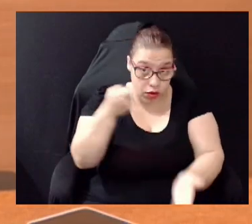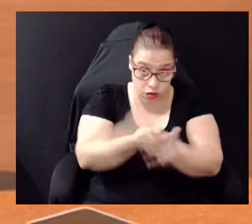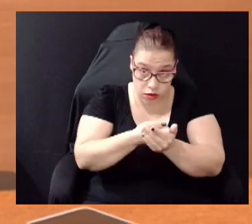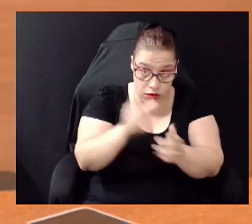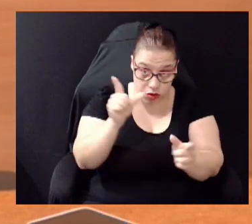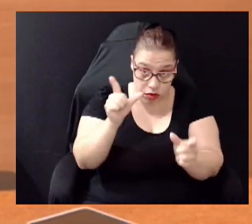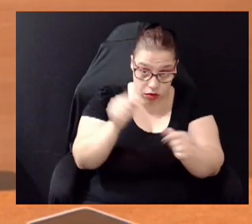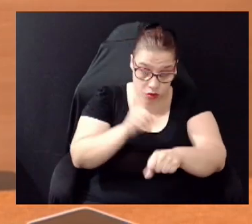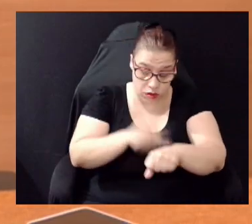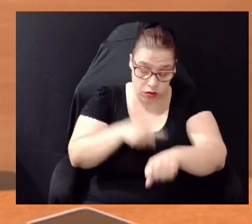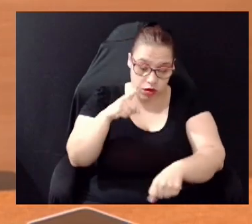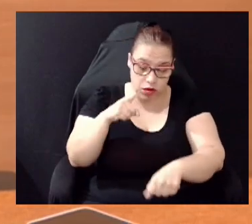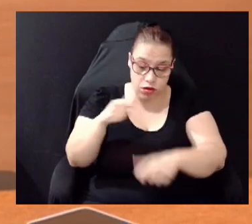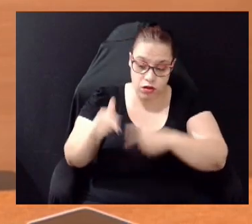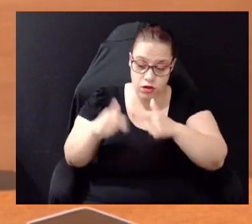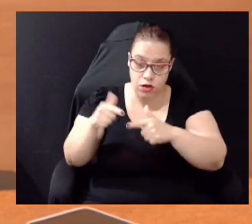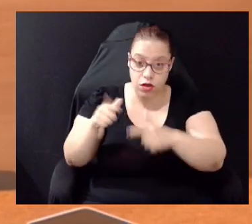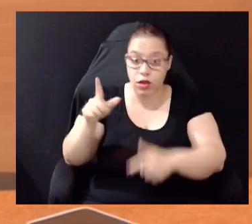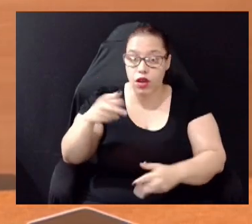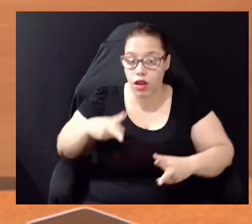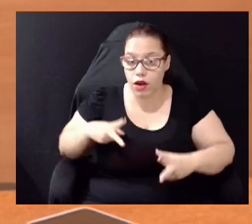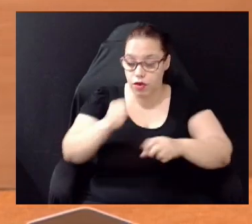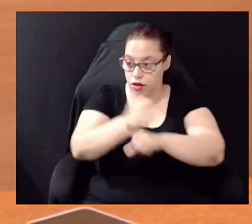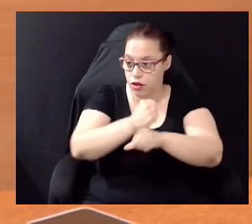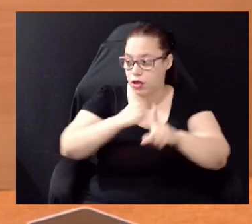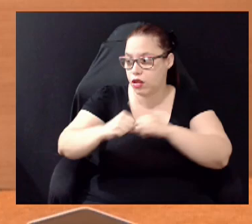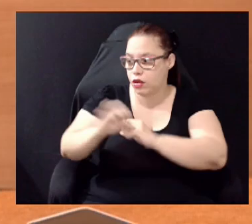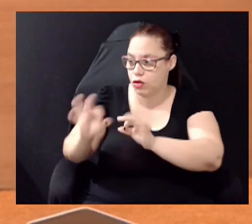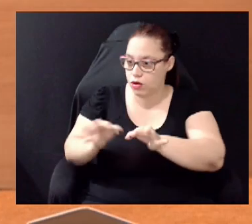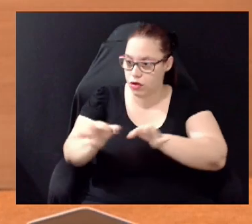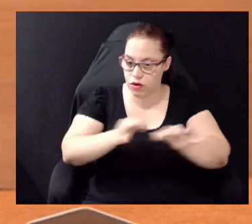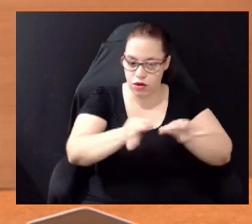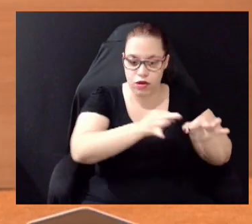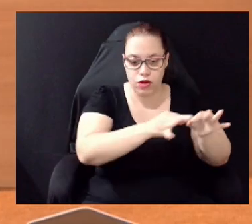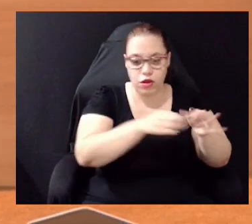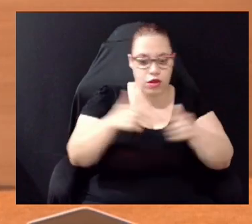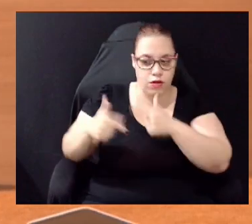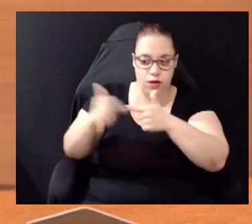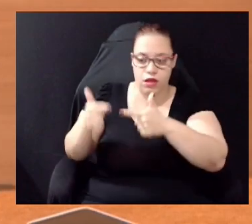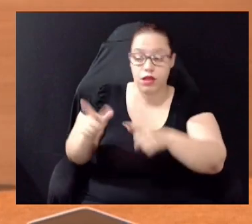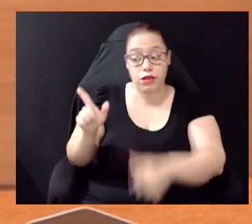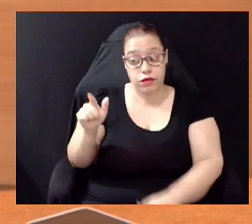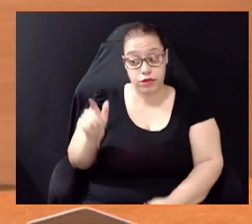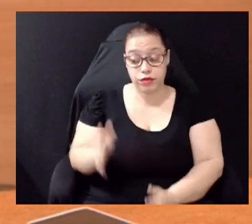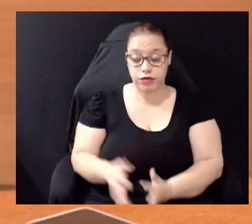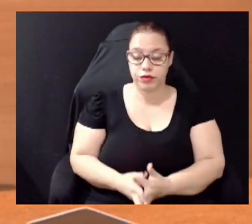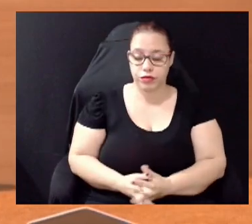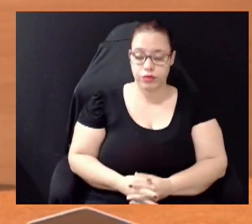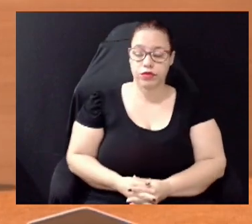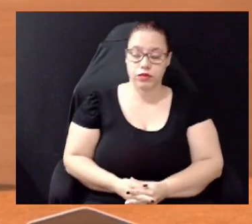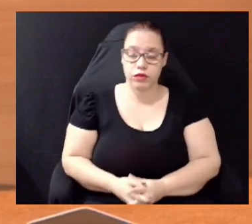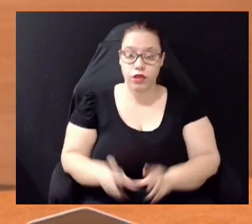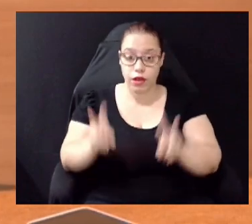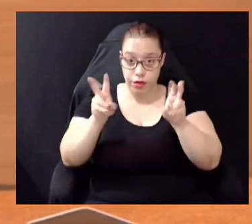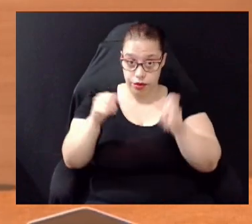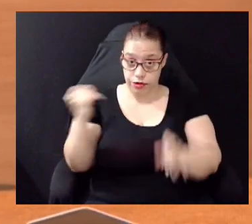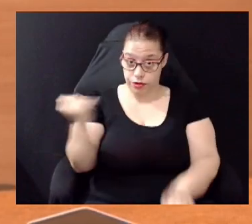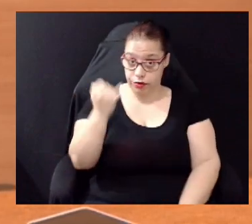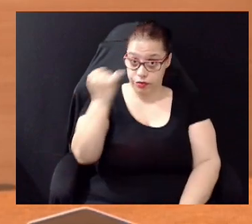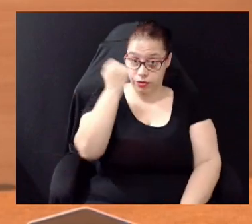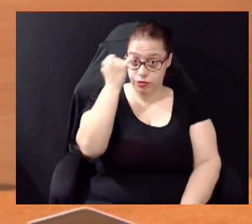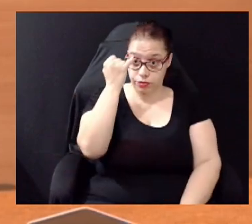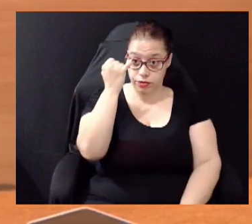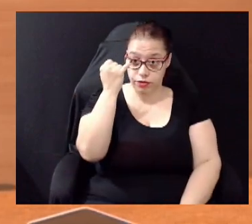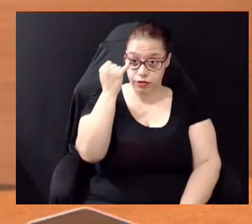de trabalho é a força social organizada da classe trabalhadora, né? Então, eu acho que esse é um tema importantíssimo. Nós estamos na